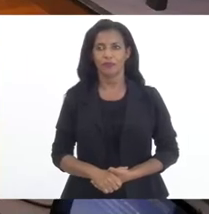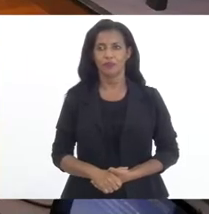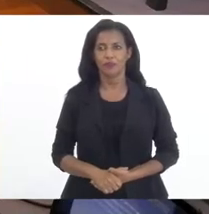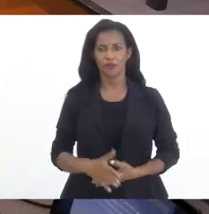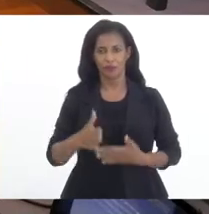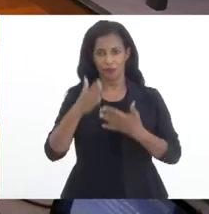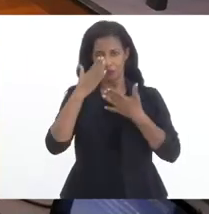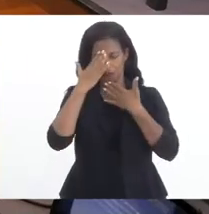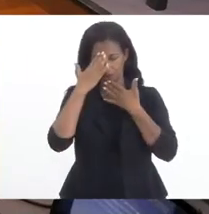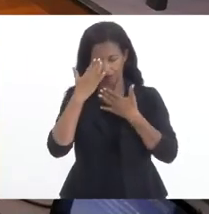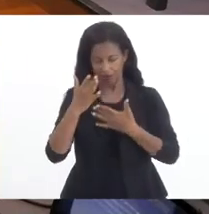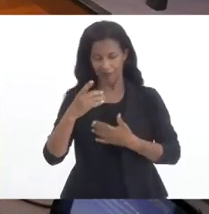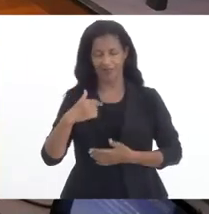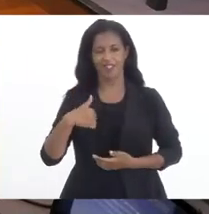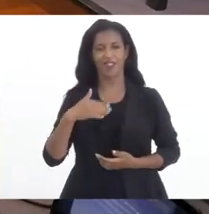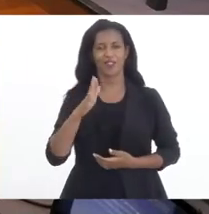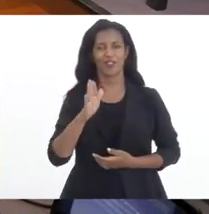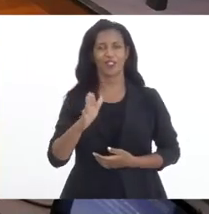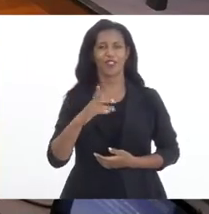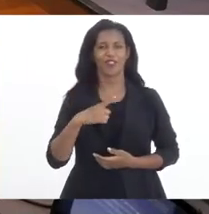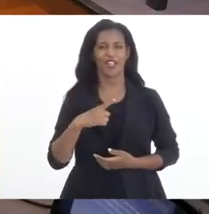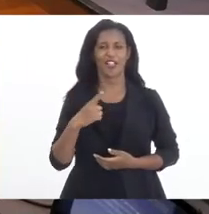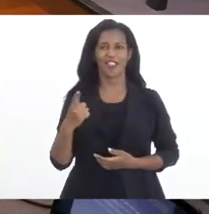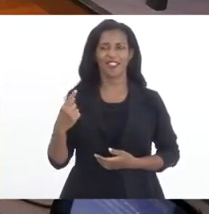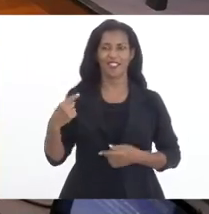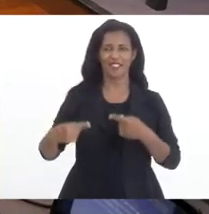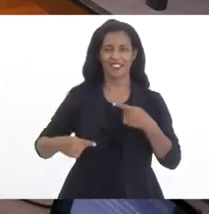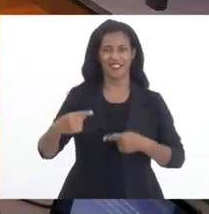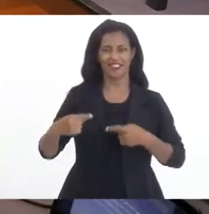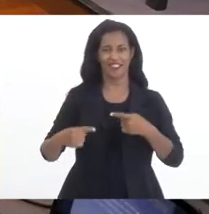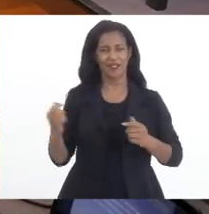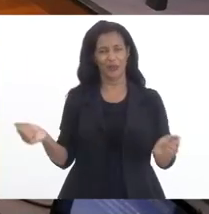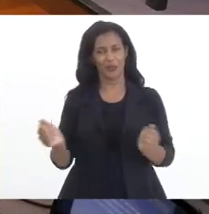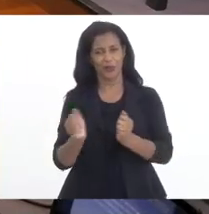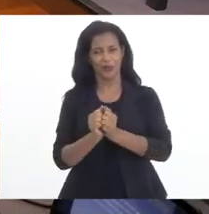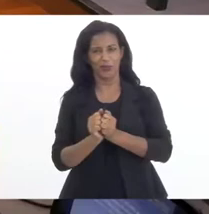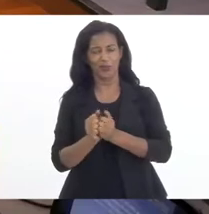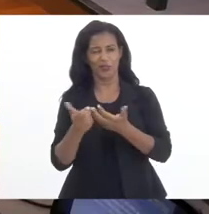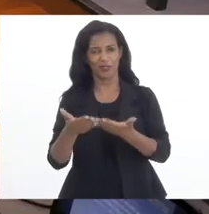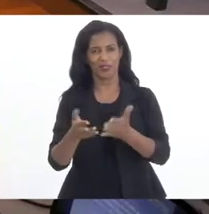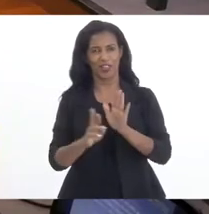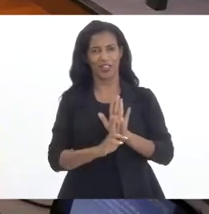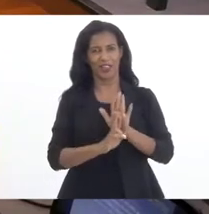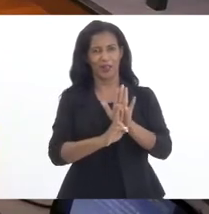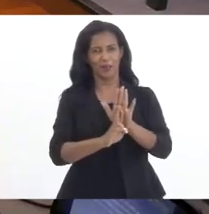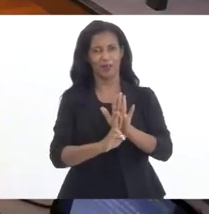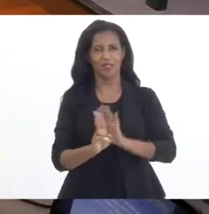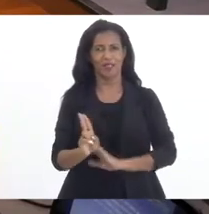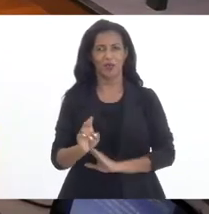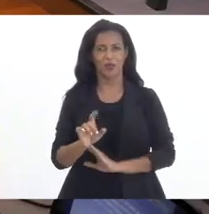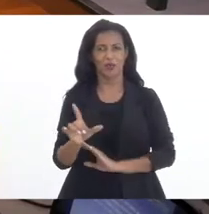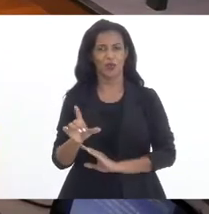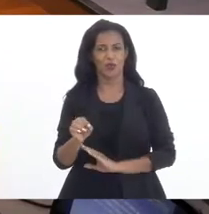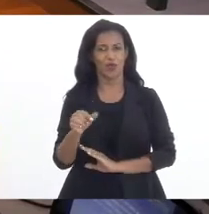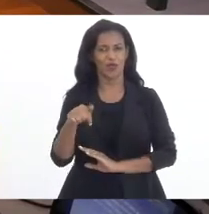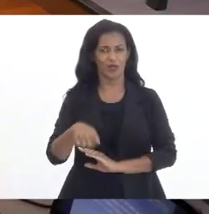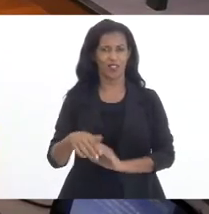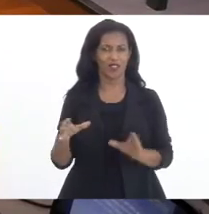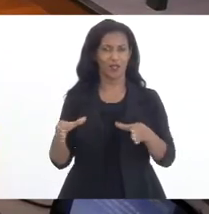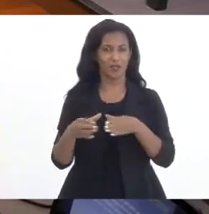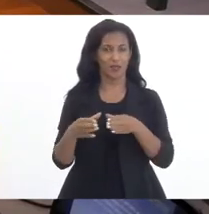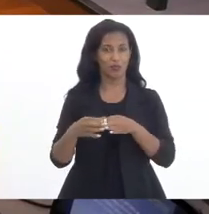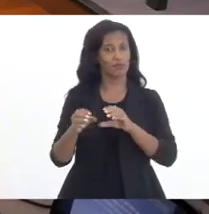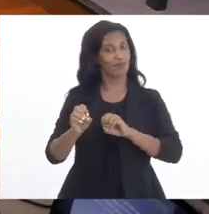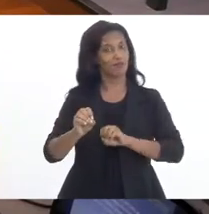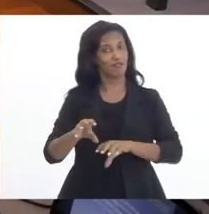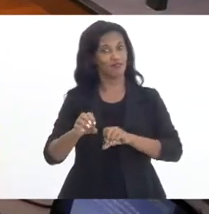Tive a oportunidade, muitas vezes, de travar embate junto com você, representando aqui a UESO, né, na nossa Comissão de